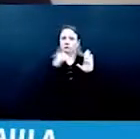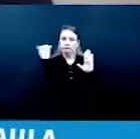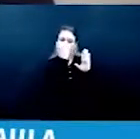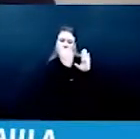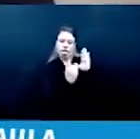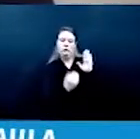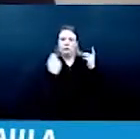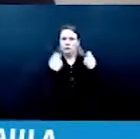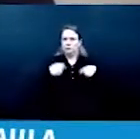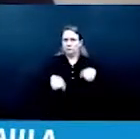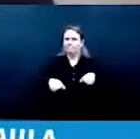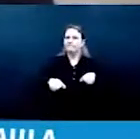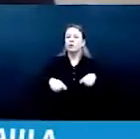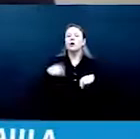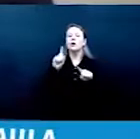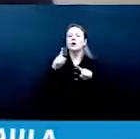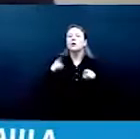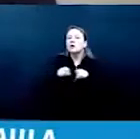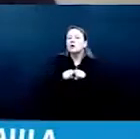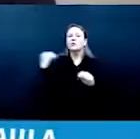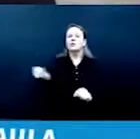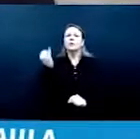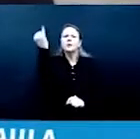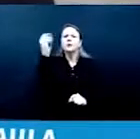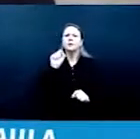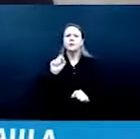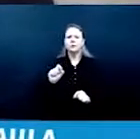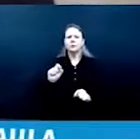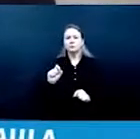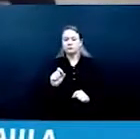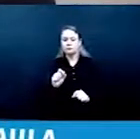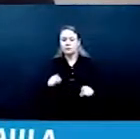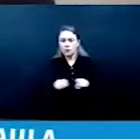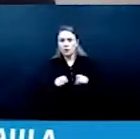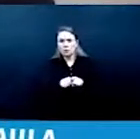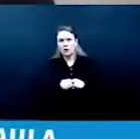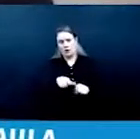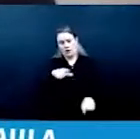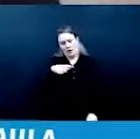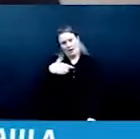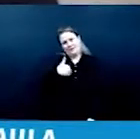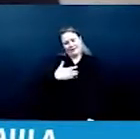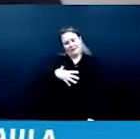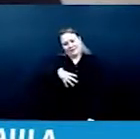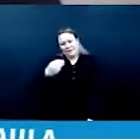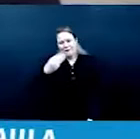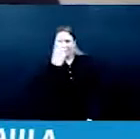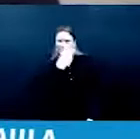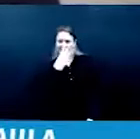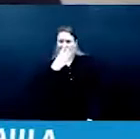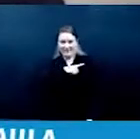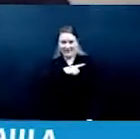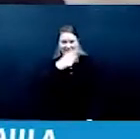relação a isso, não. E uma coisa importante, Robert, que eu vejo muito, até porque eu tenho três meninos, né, que gostam